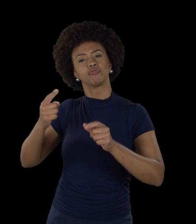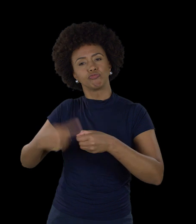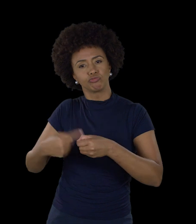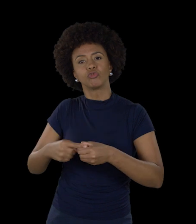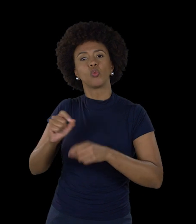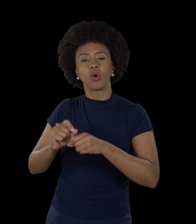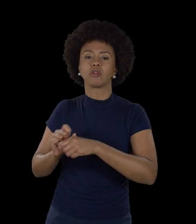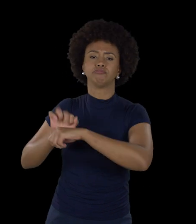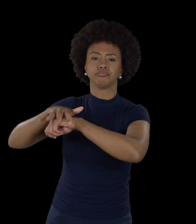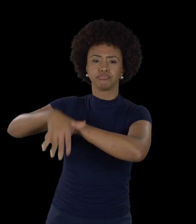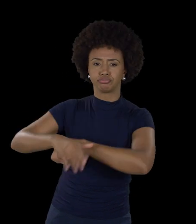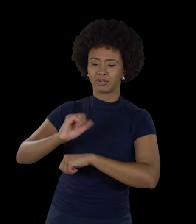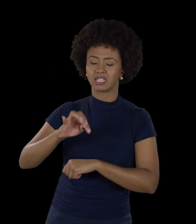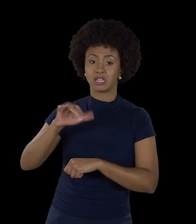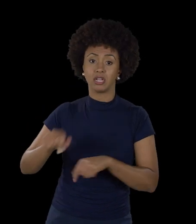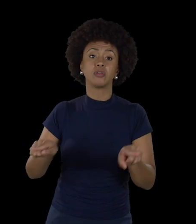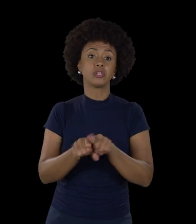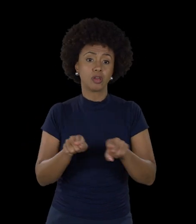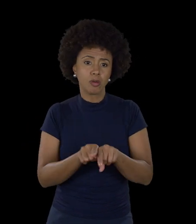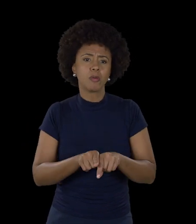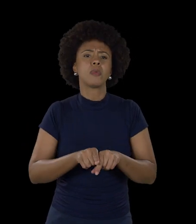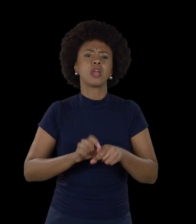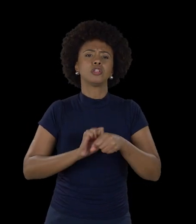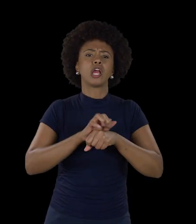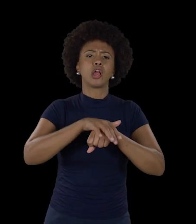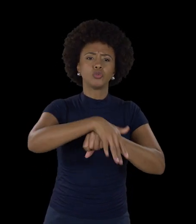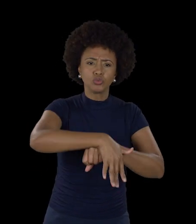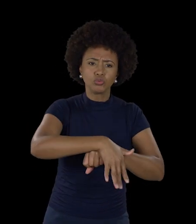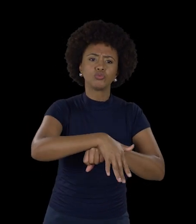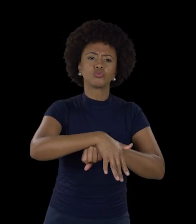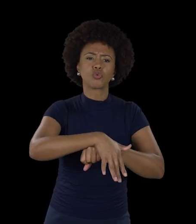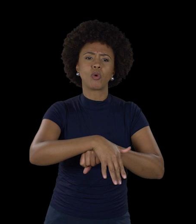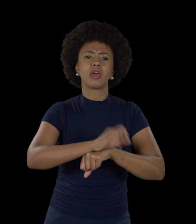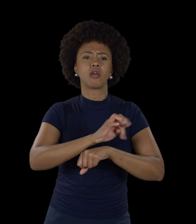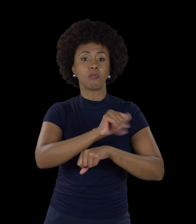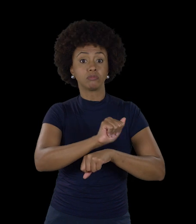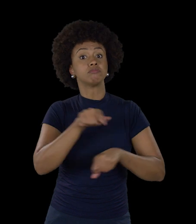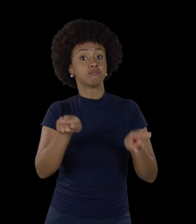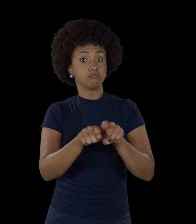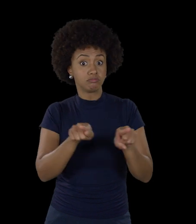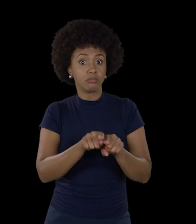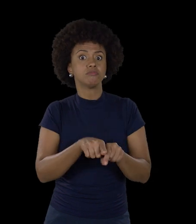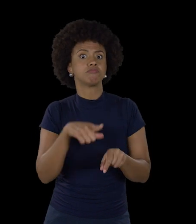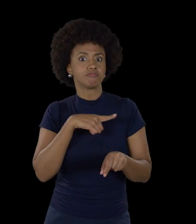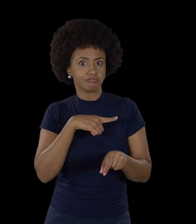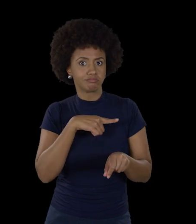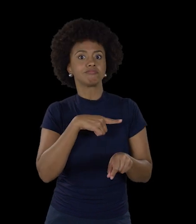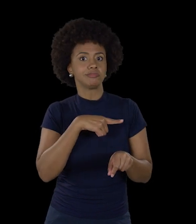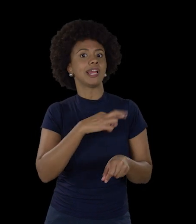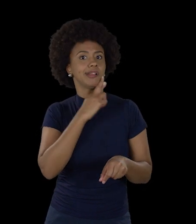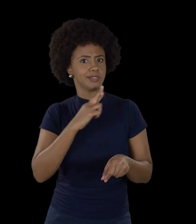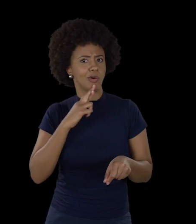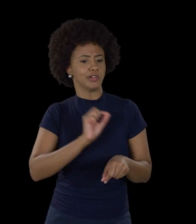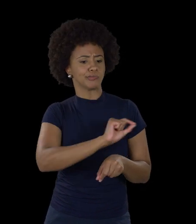Alto Castelinho, por exemplo, a Cachoeira do Brother é a mais alta de Vargem Alta, com 40 metros de altura e uma estrutura